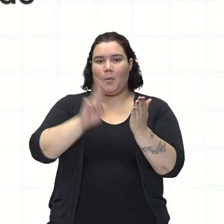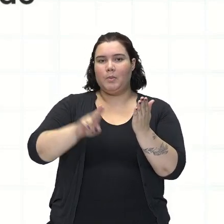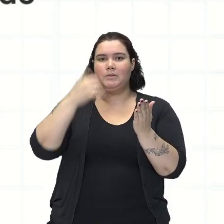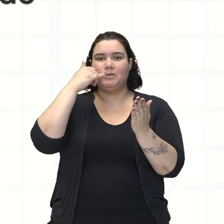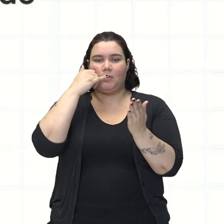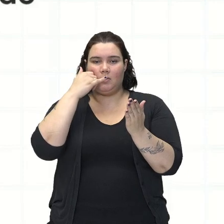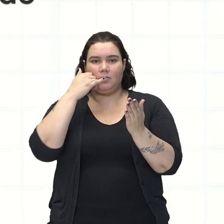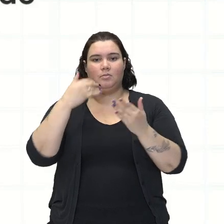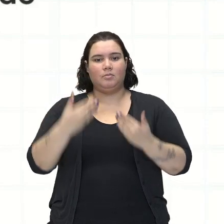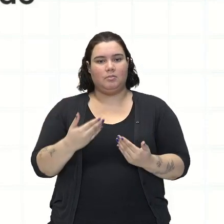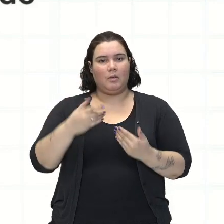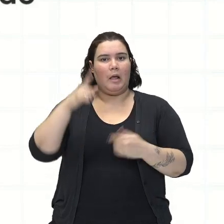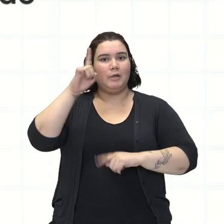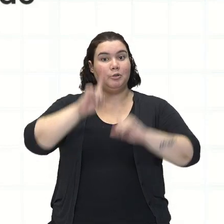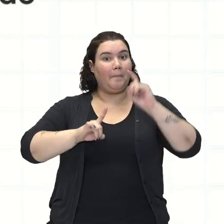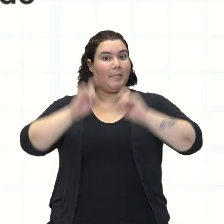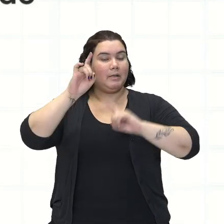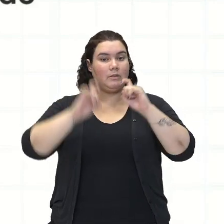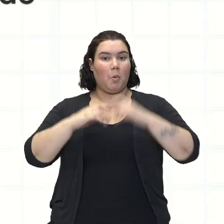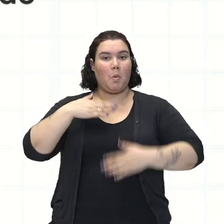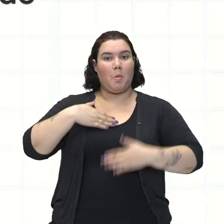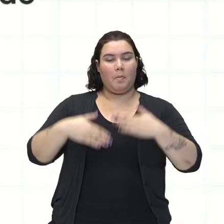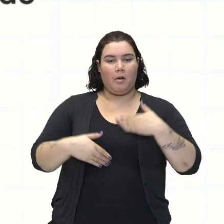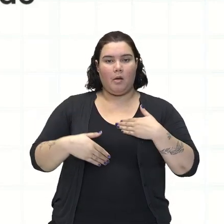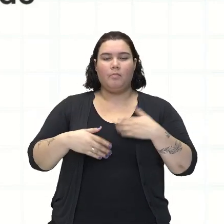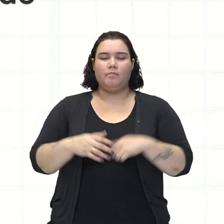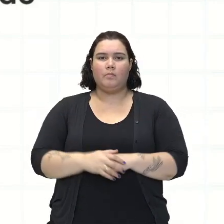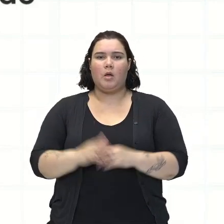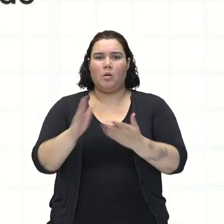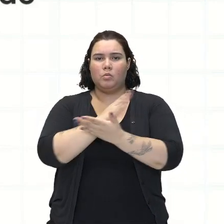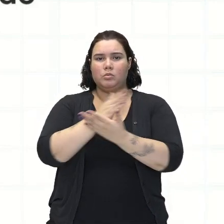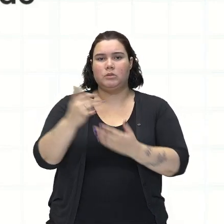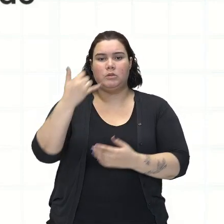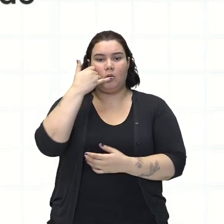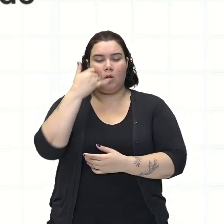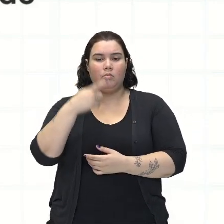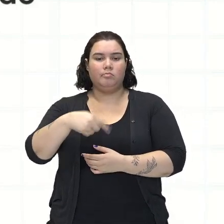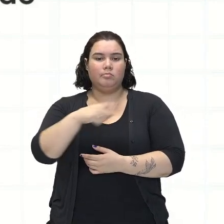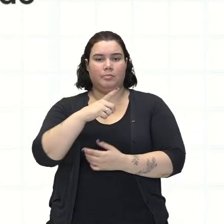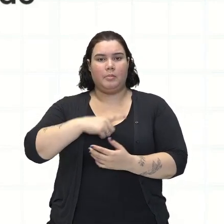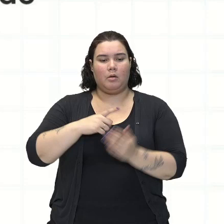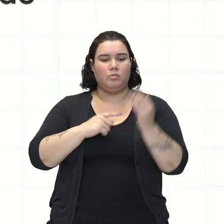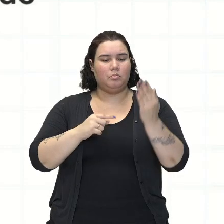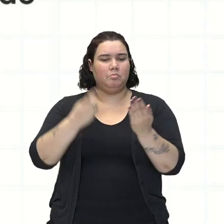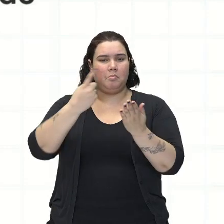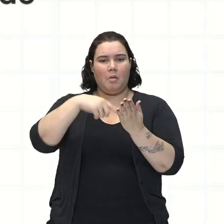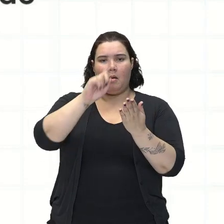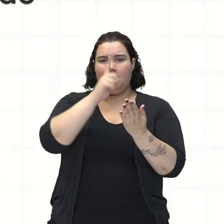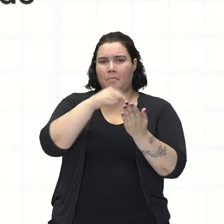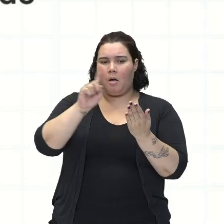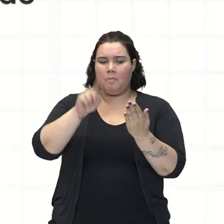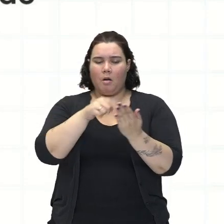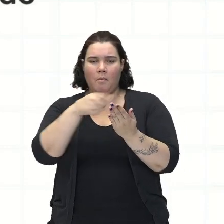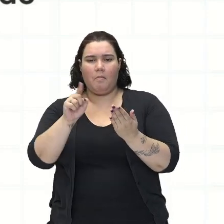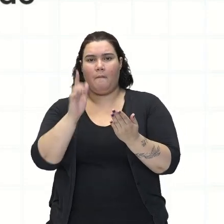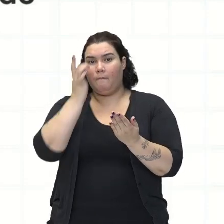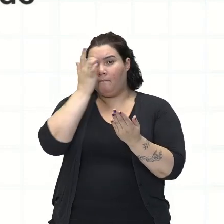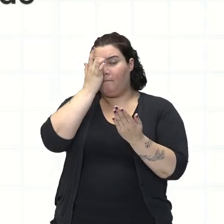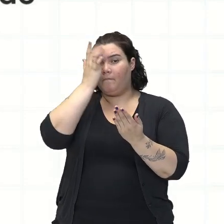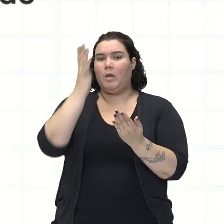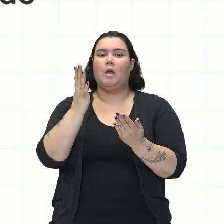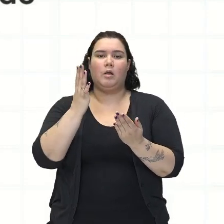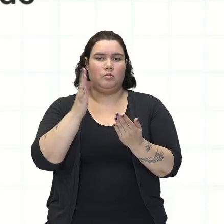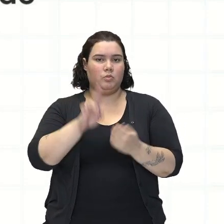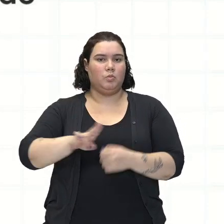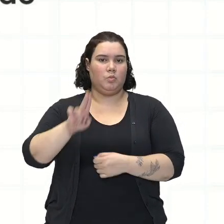está tão no nosso meio hoje em dia, né, que alguns celulares, só de você fazer gesto com ele, você já consegue acessar